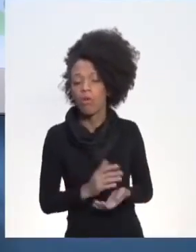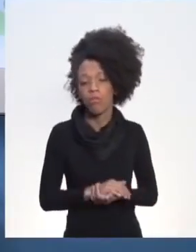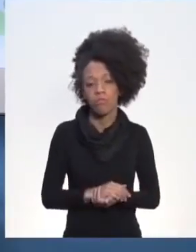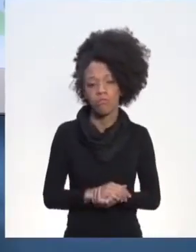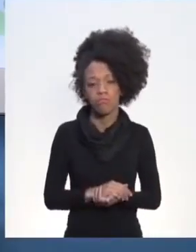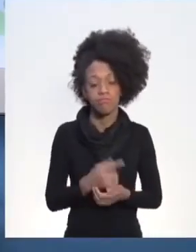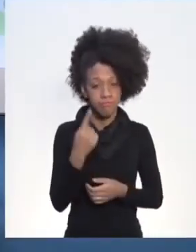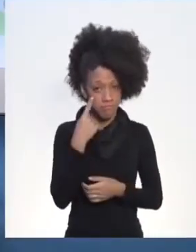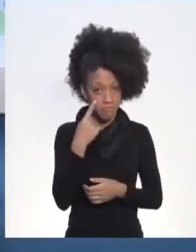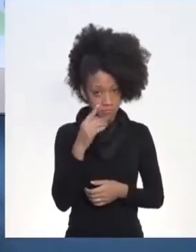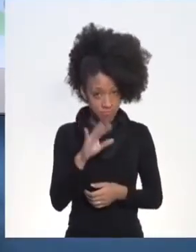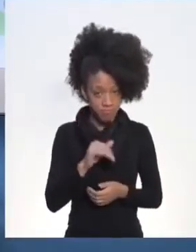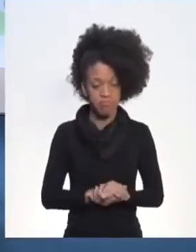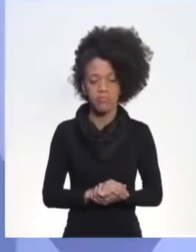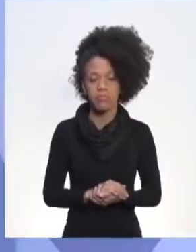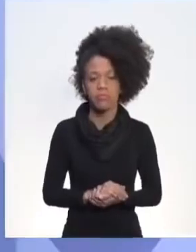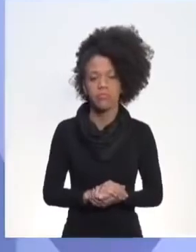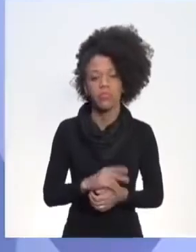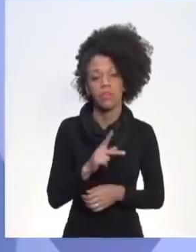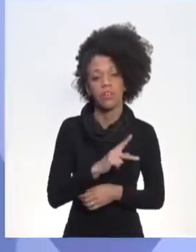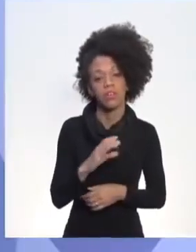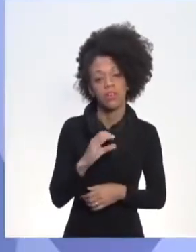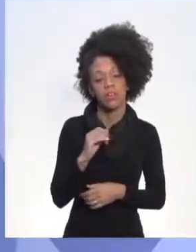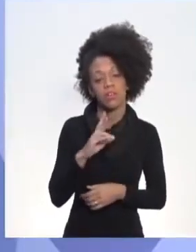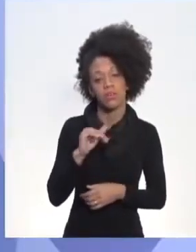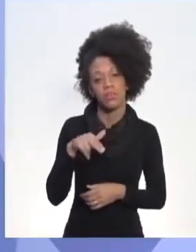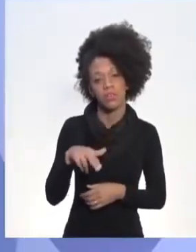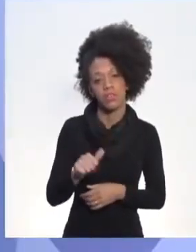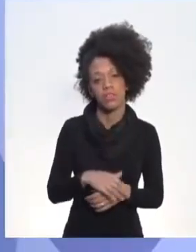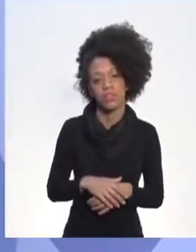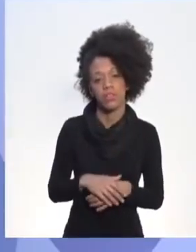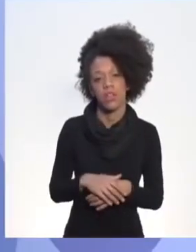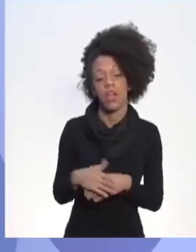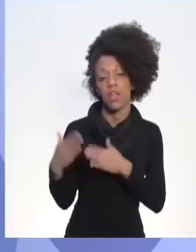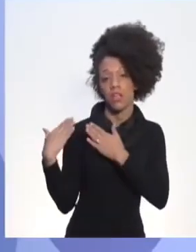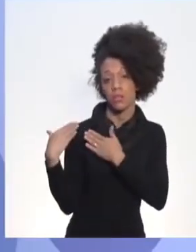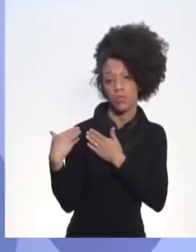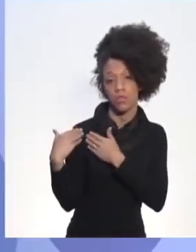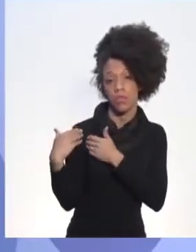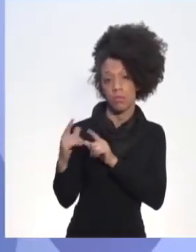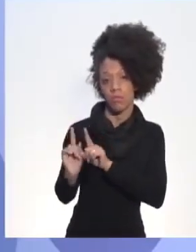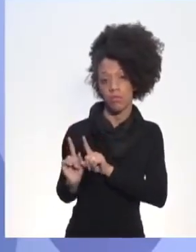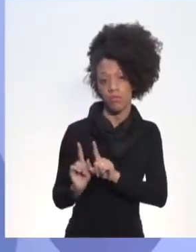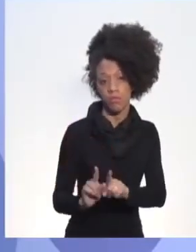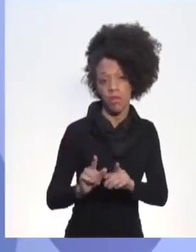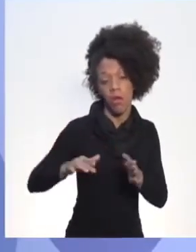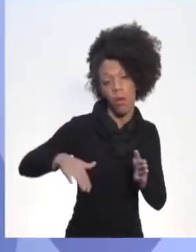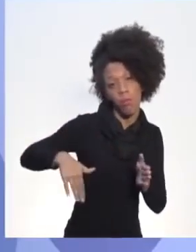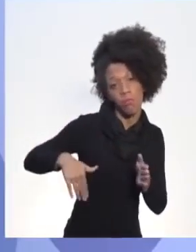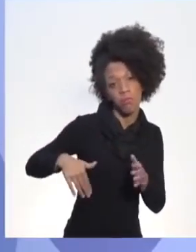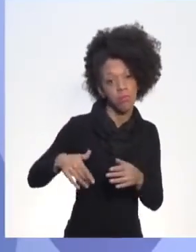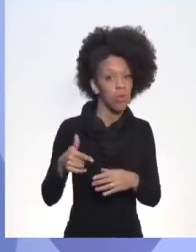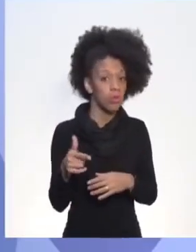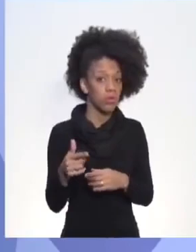Vamos lá. Da Pro Carolina. É. Pais levando seus filhos para a praia sem